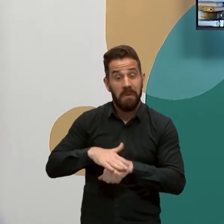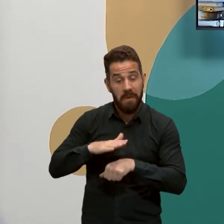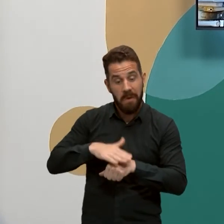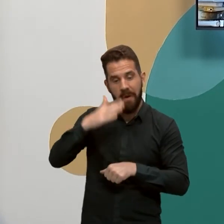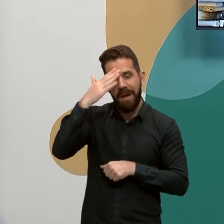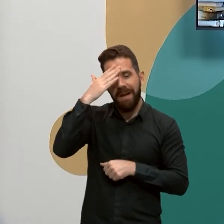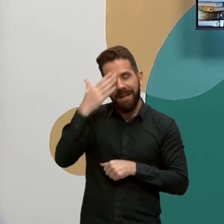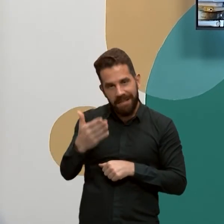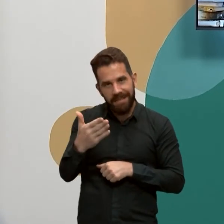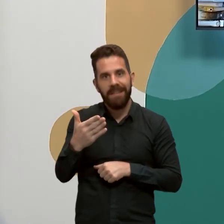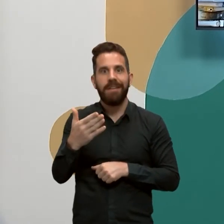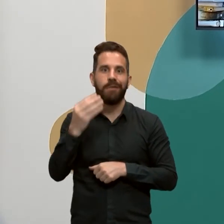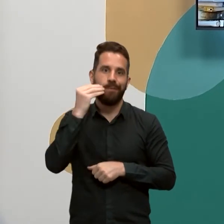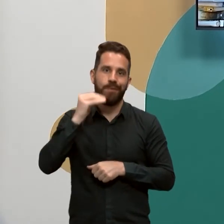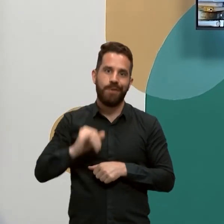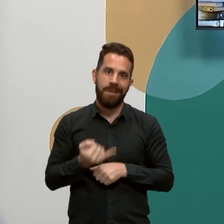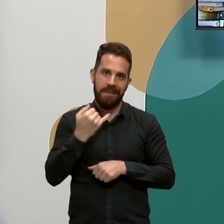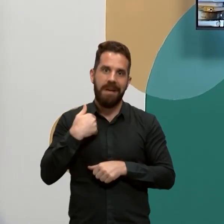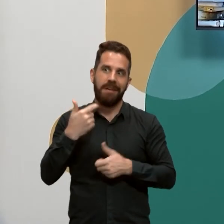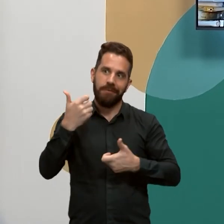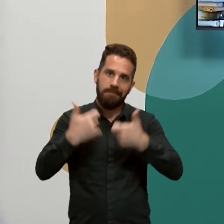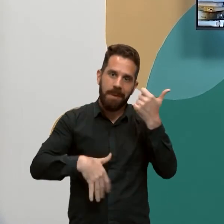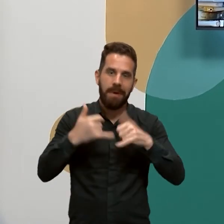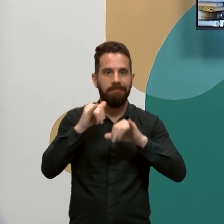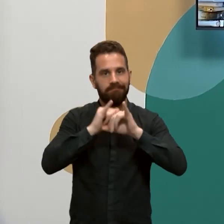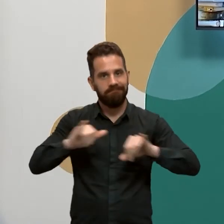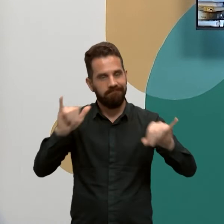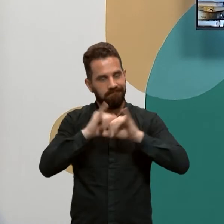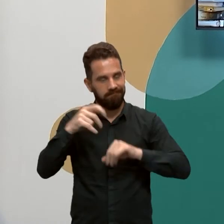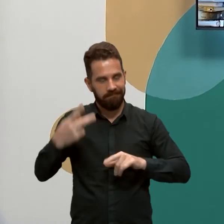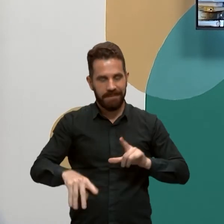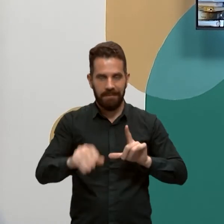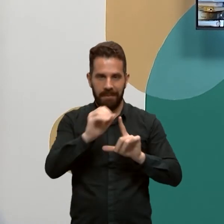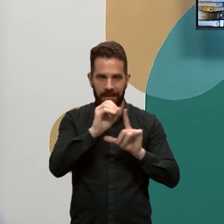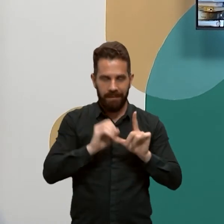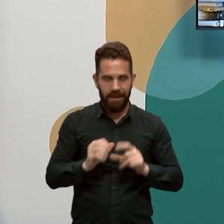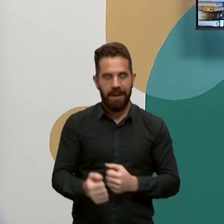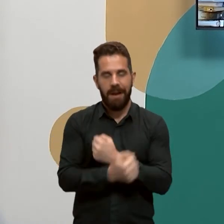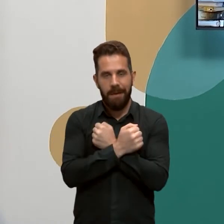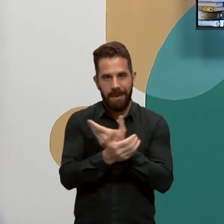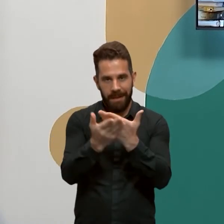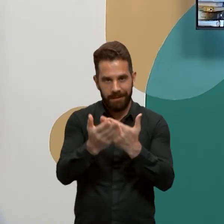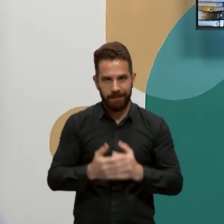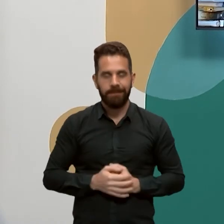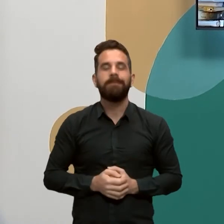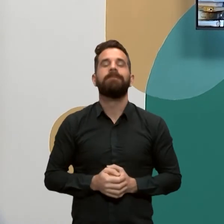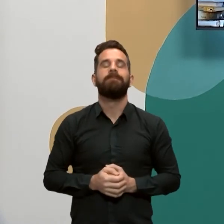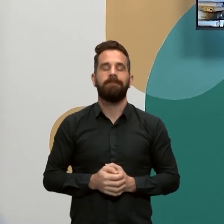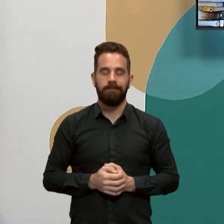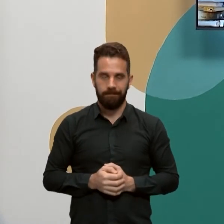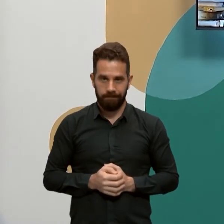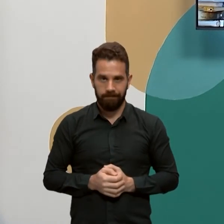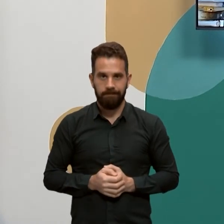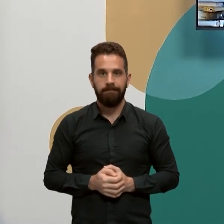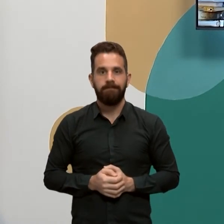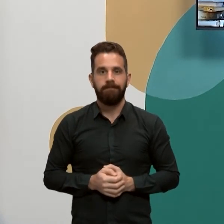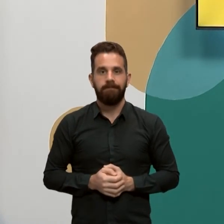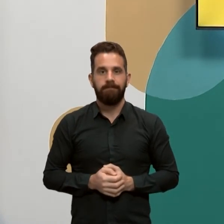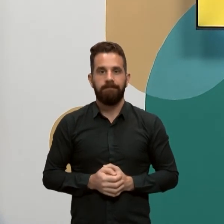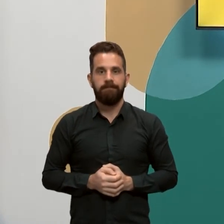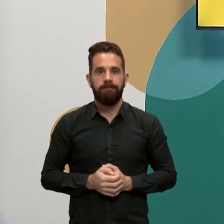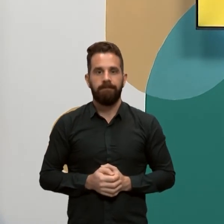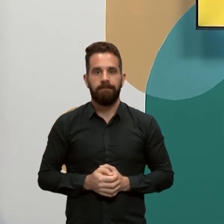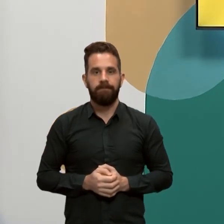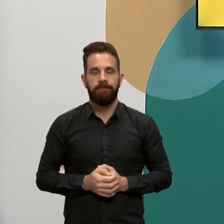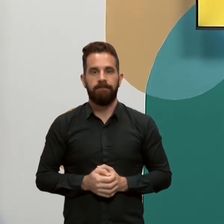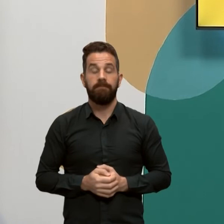poder estar divulgando essa especialização por aqui. Um abração para você, Camila. Abraço, professora.